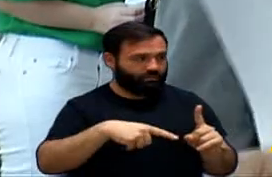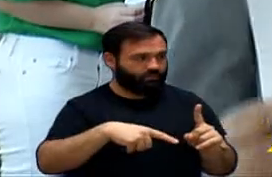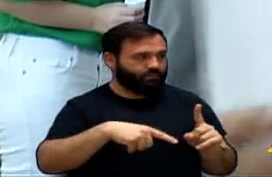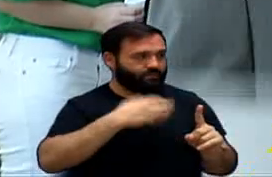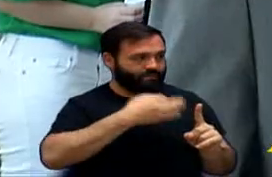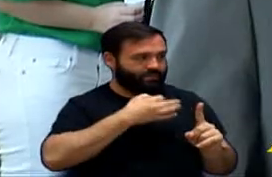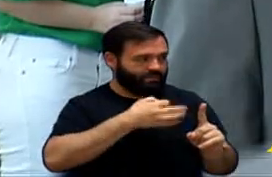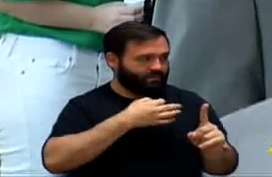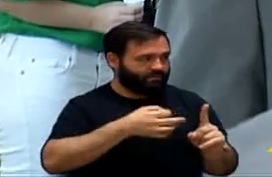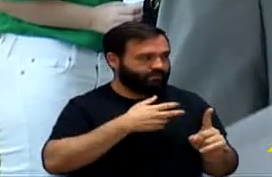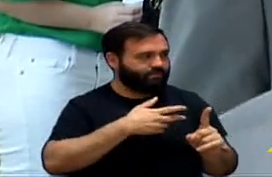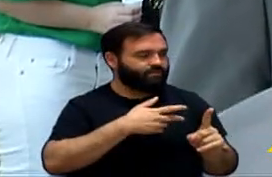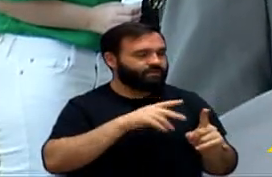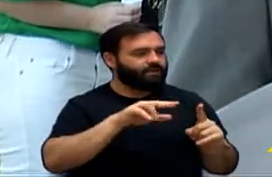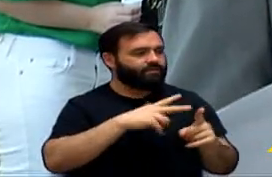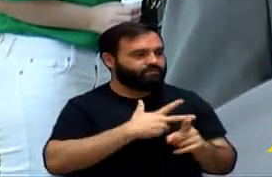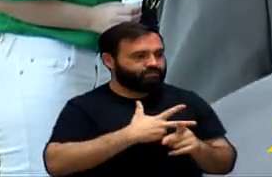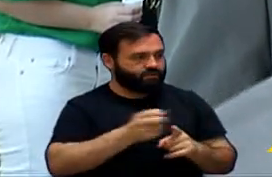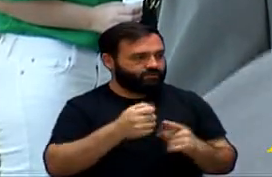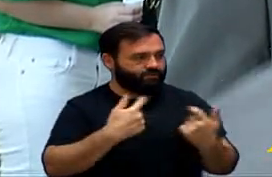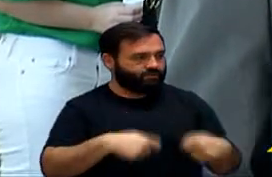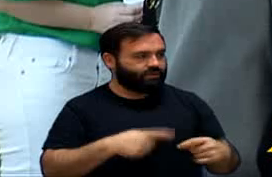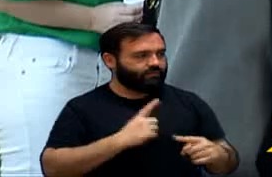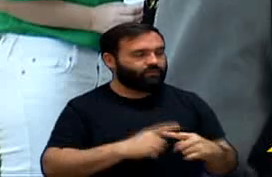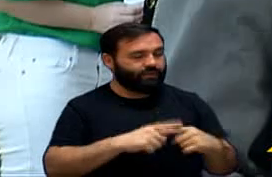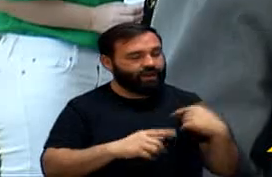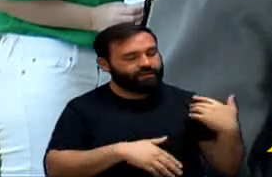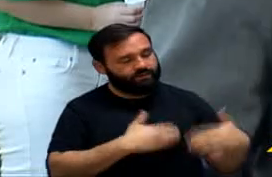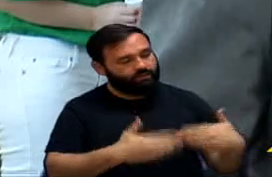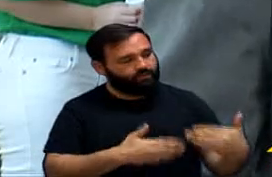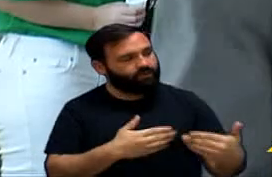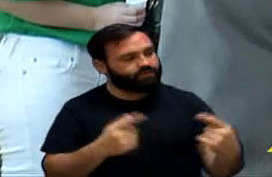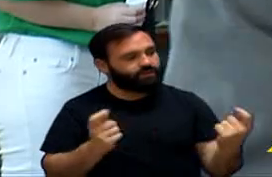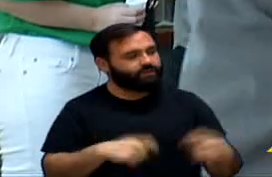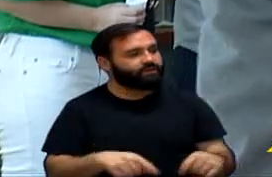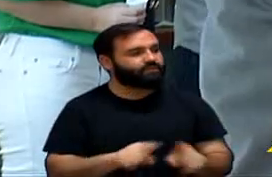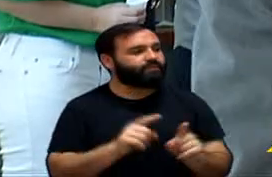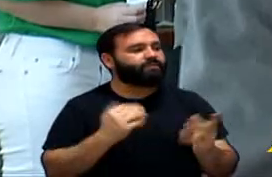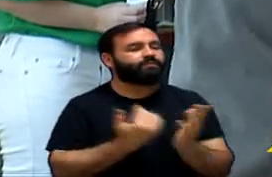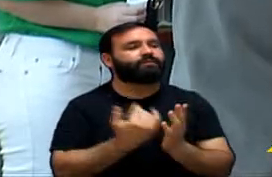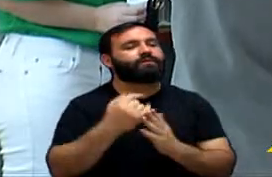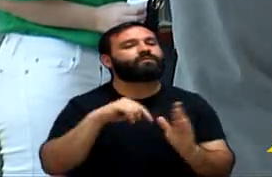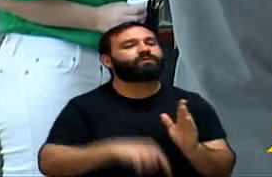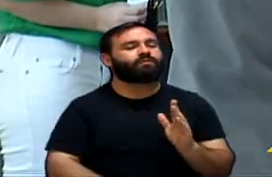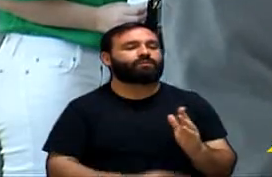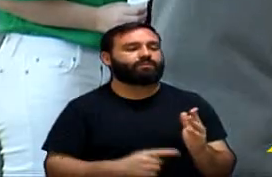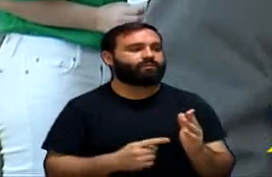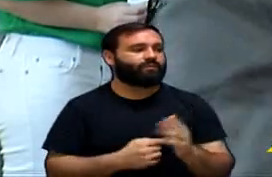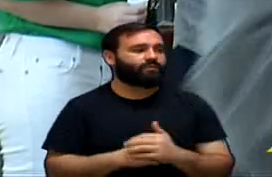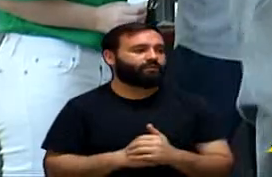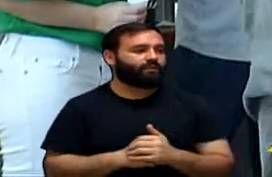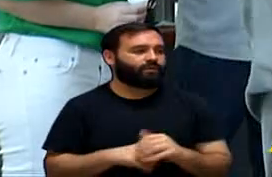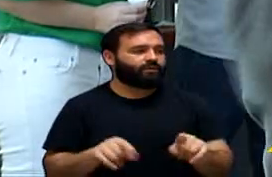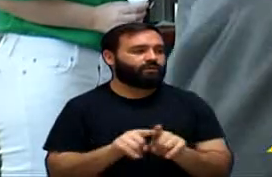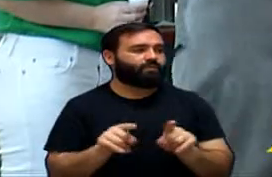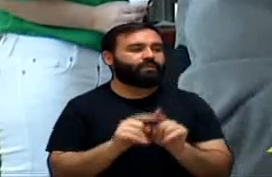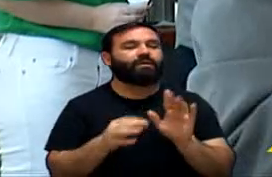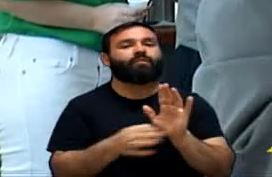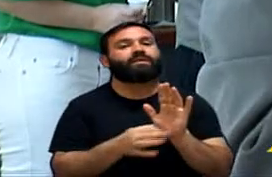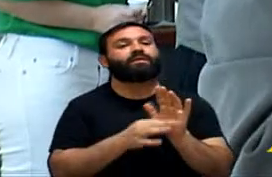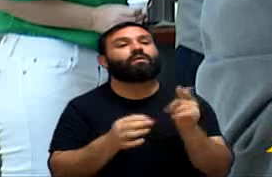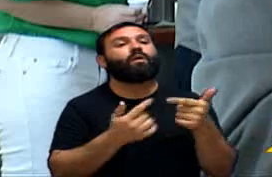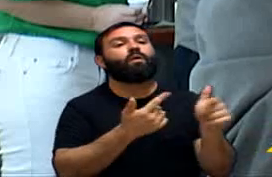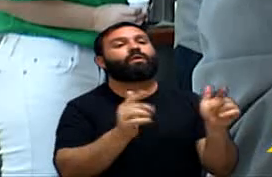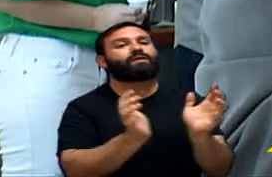do parecer da Comissão de Justiça para que daí nós possamos se aprofundar e e o parecer das outras